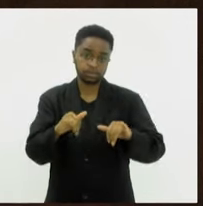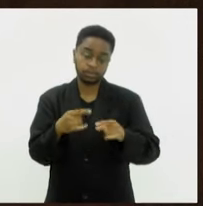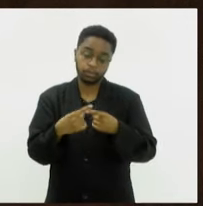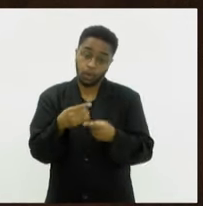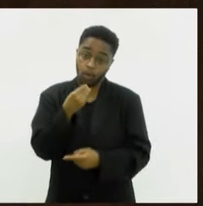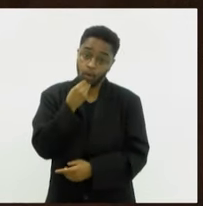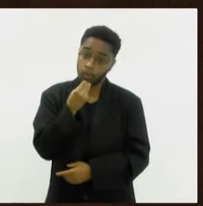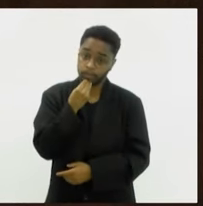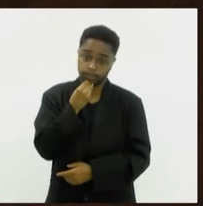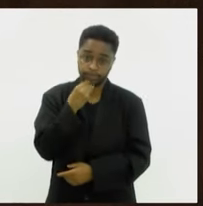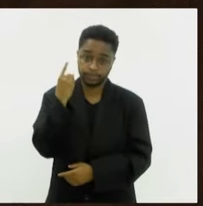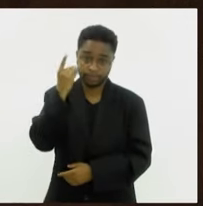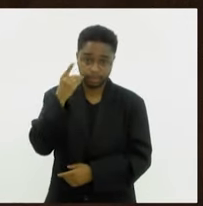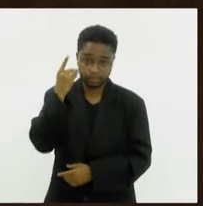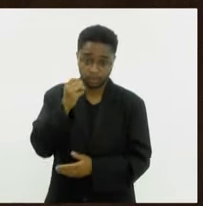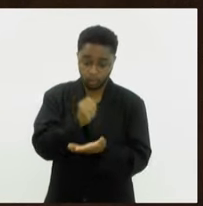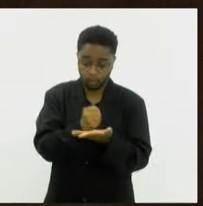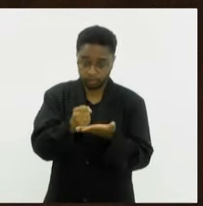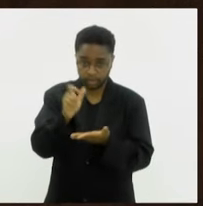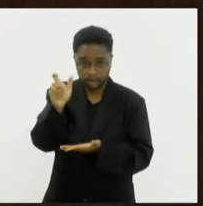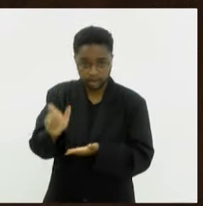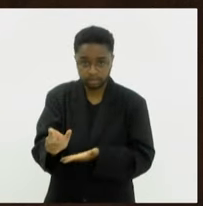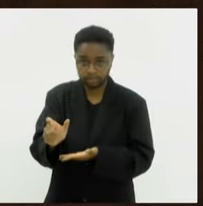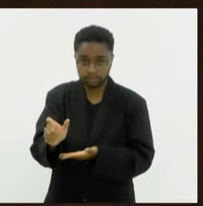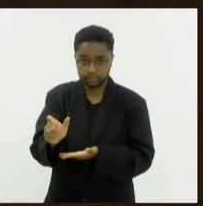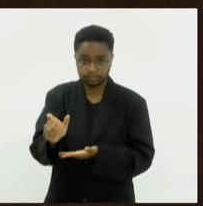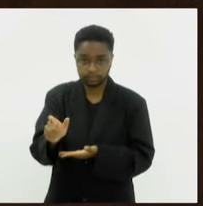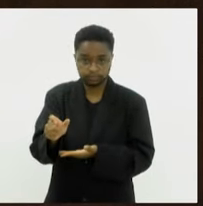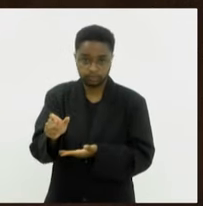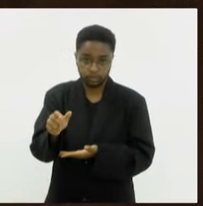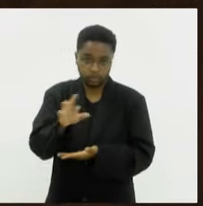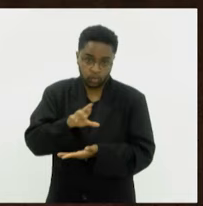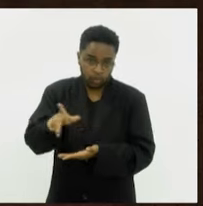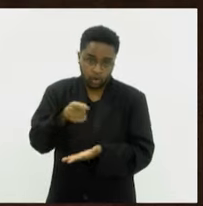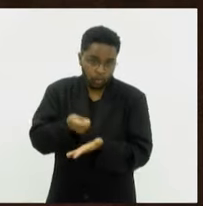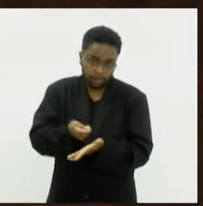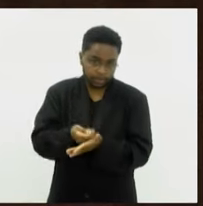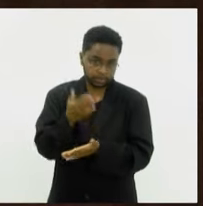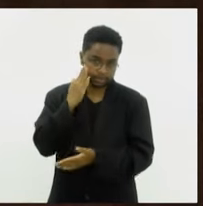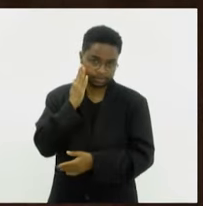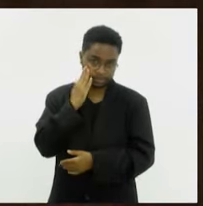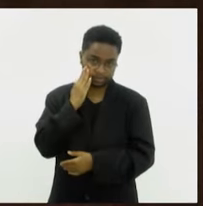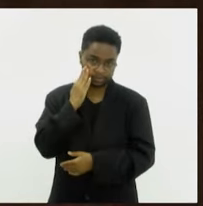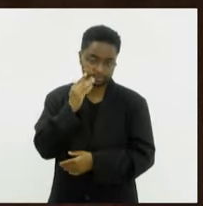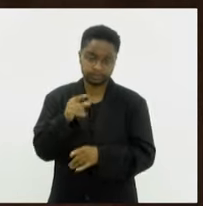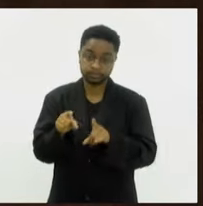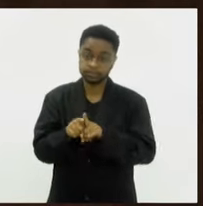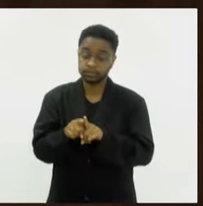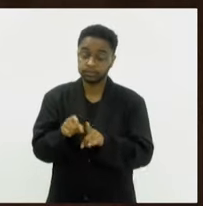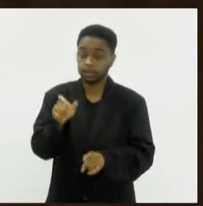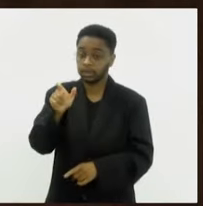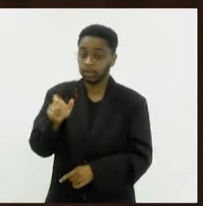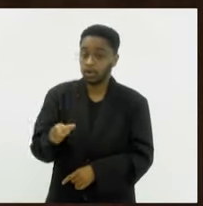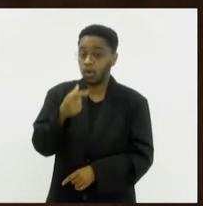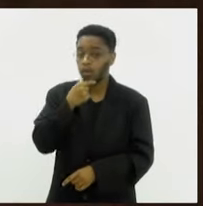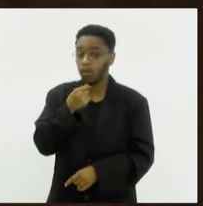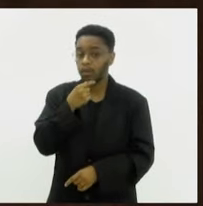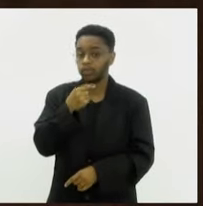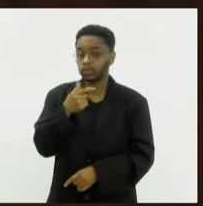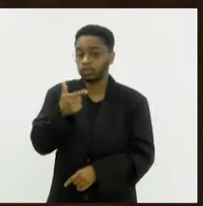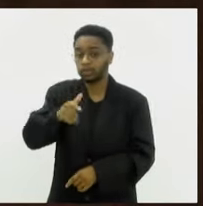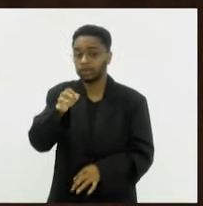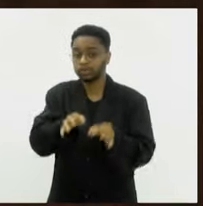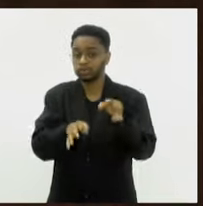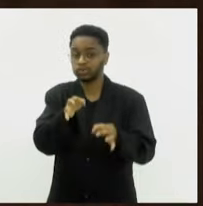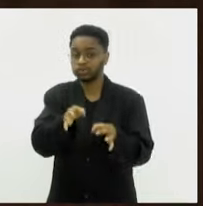que o deputado que contrata não tem obrigação de saber. E como ele não chegou a ser réu, a